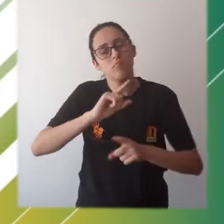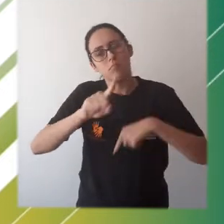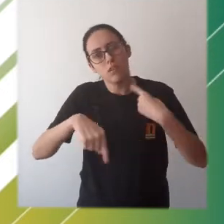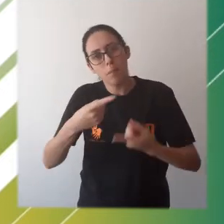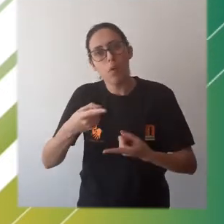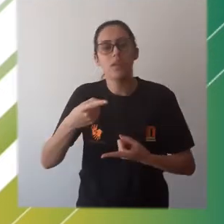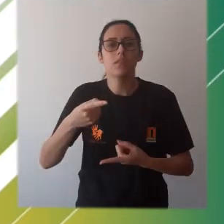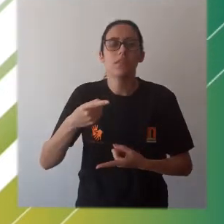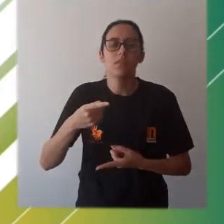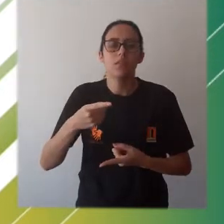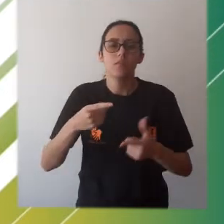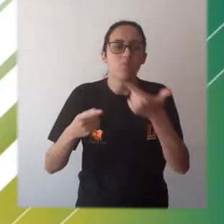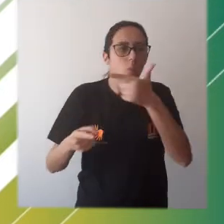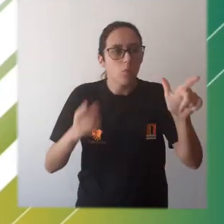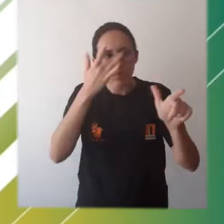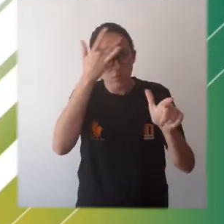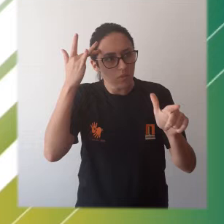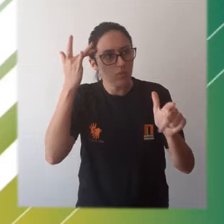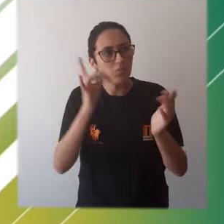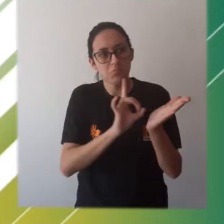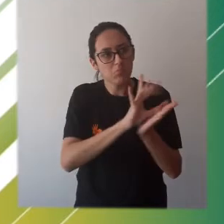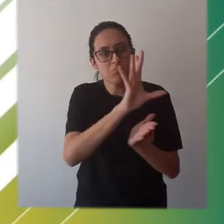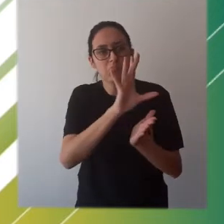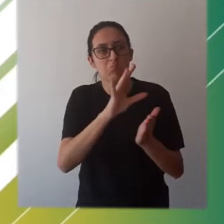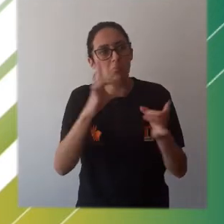2018, com a mudança de governo, né, a saída do Beto, a entrada da